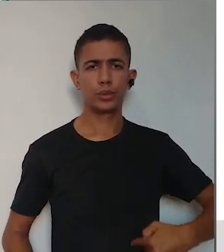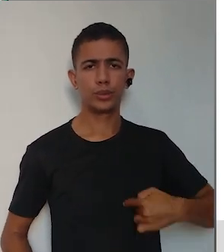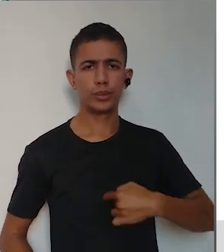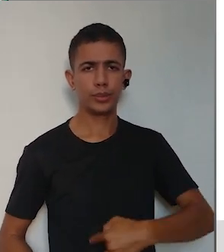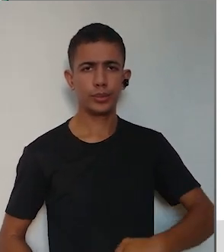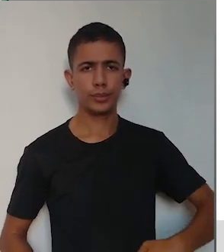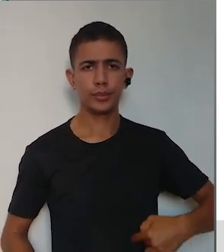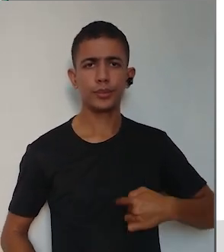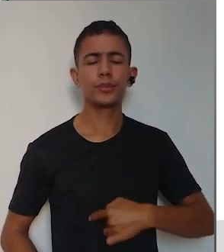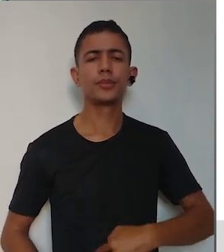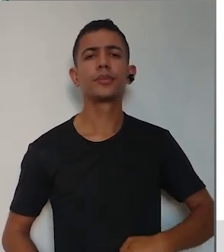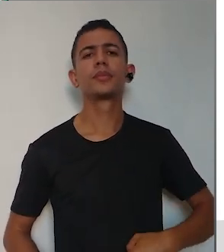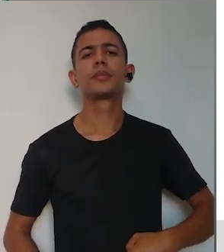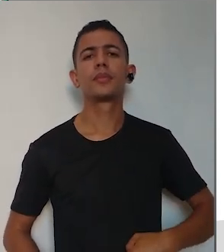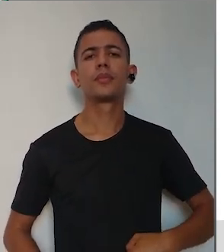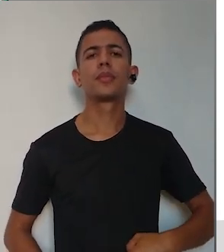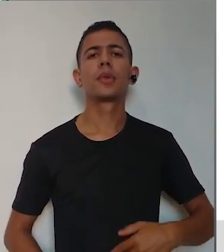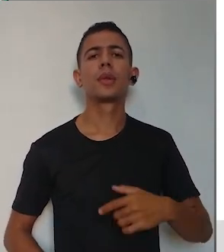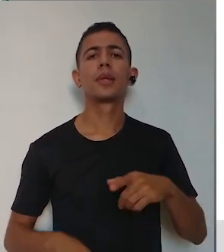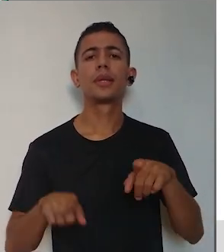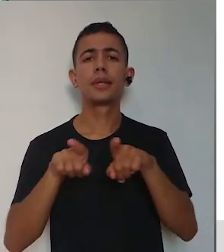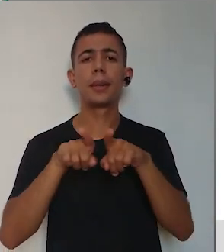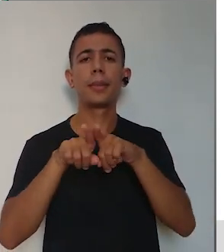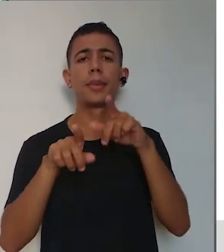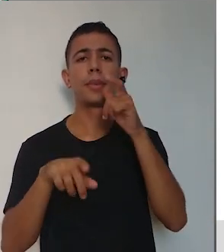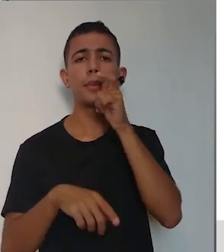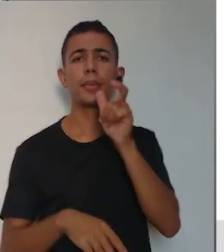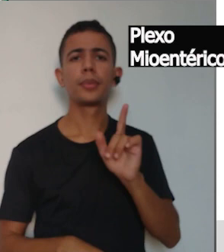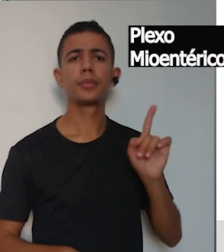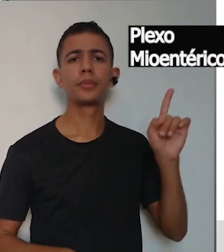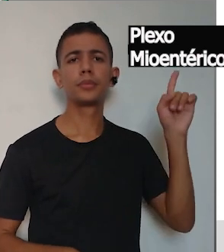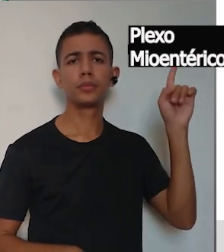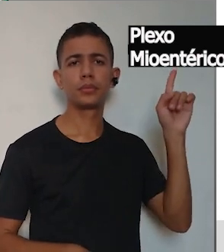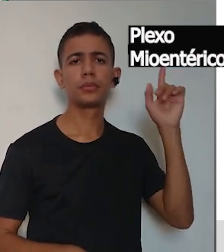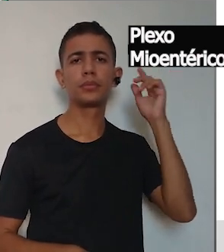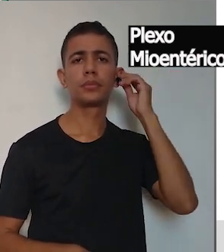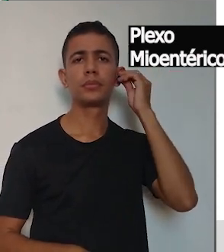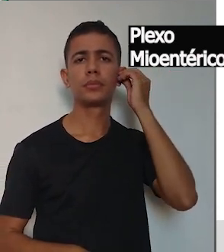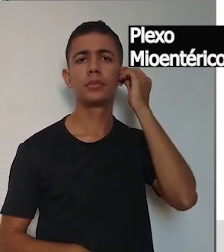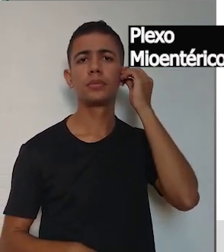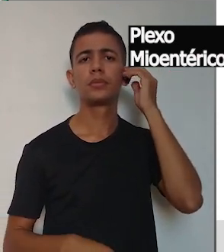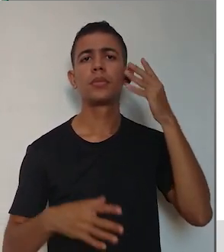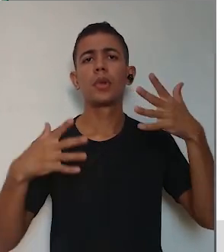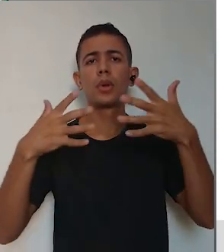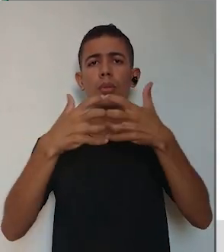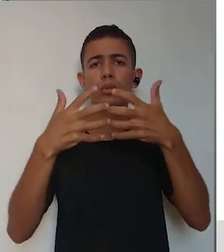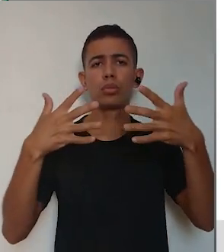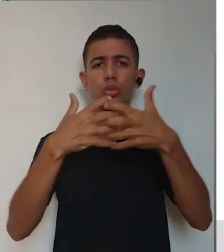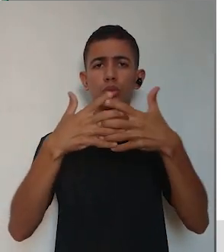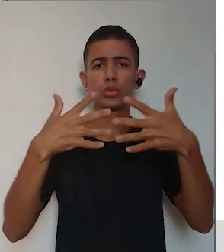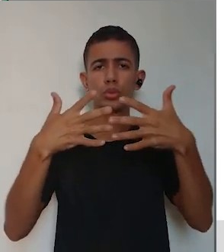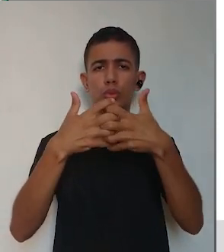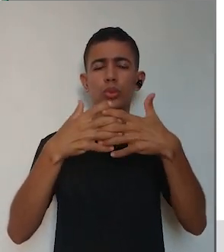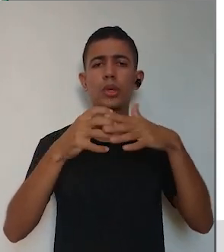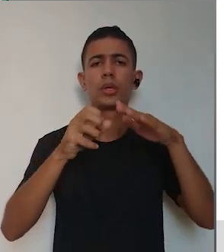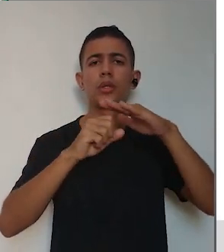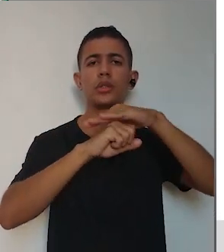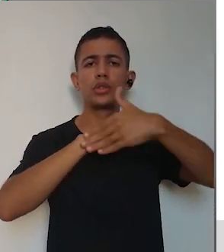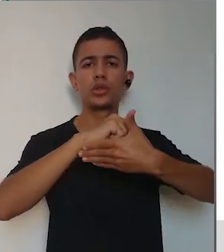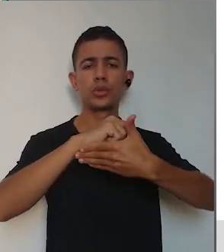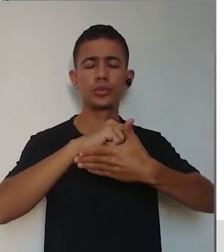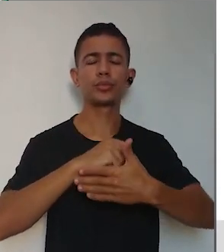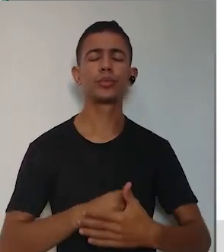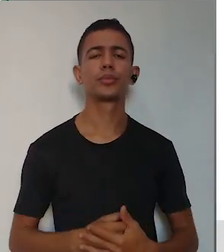está presente no trato gastrointestinal, no plexo mioentérico da